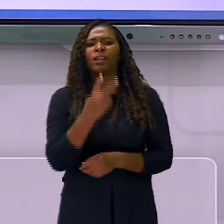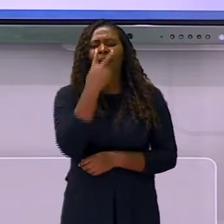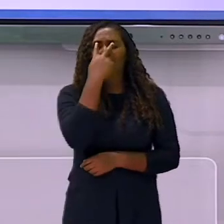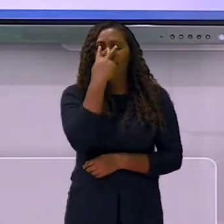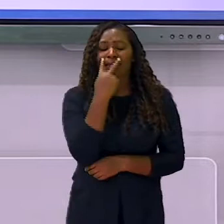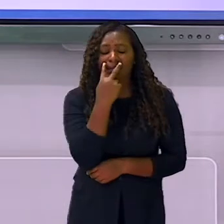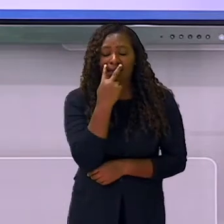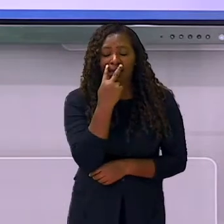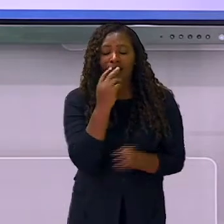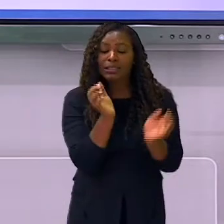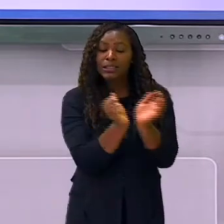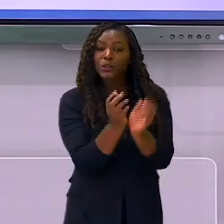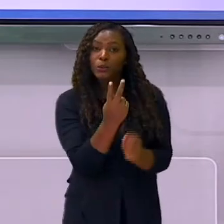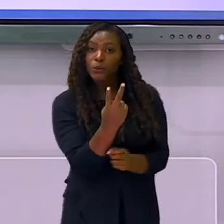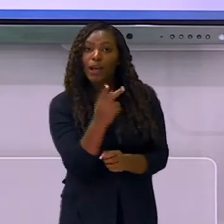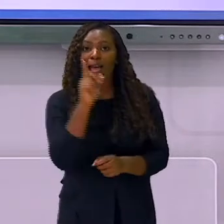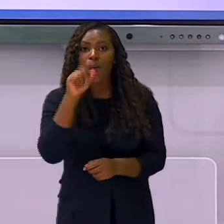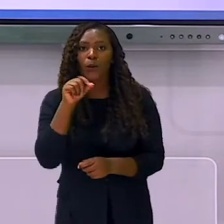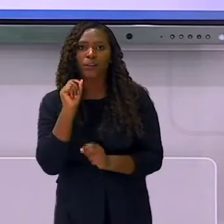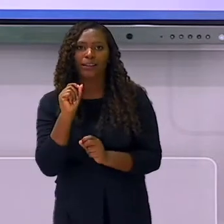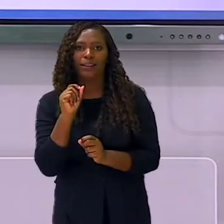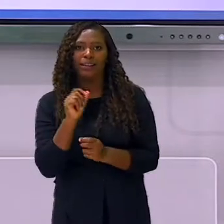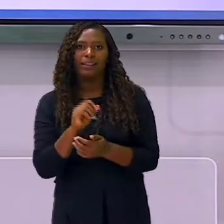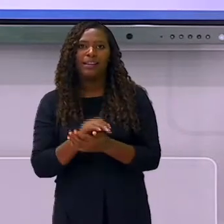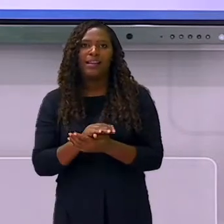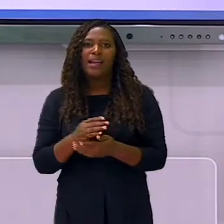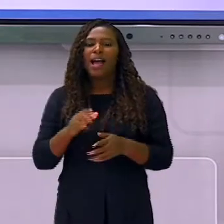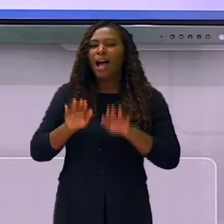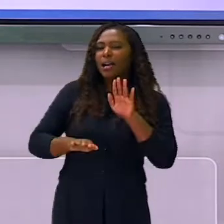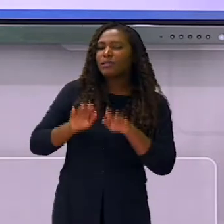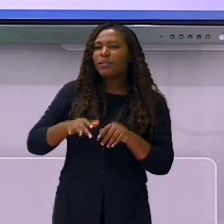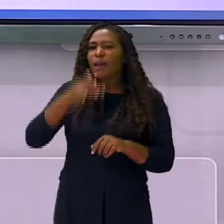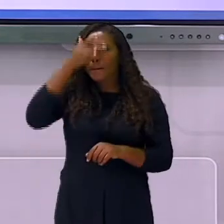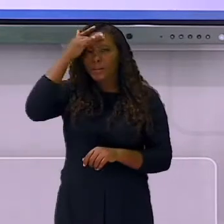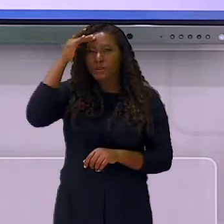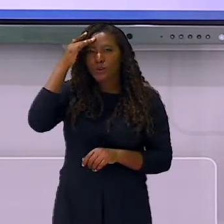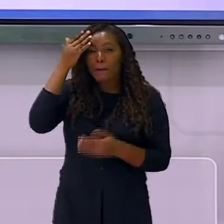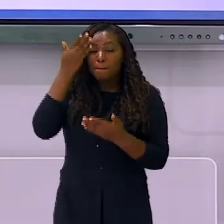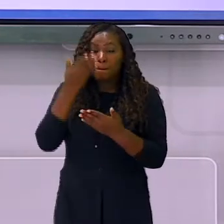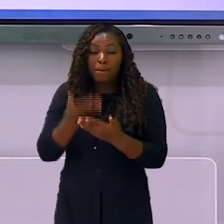a total ausência da visão à percepção de vultos